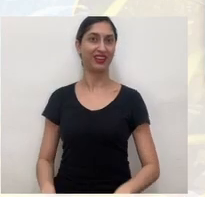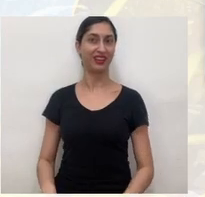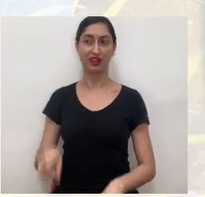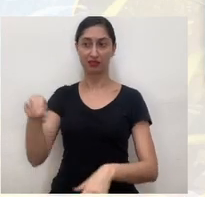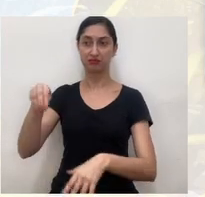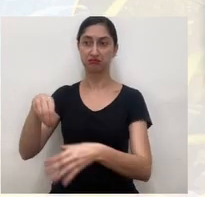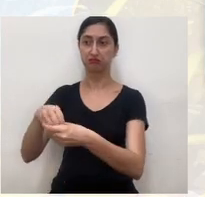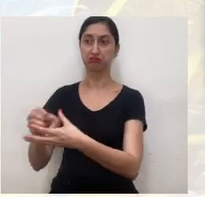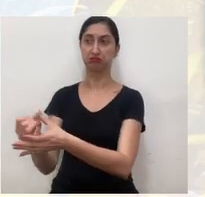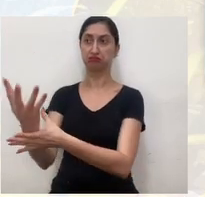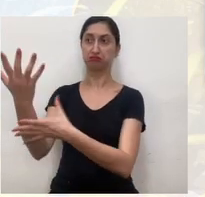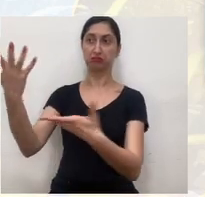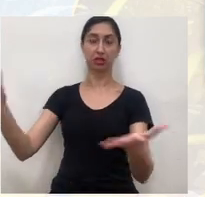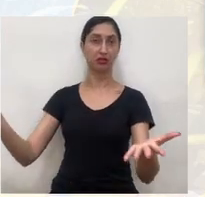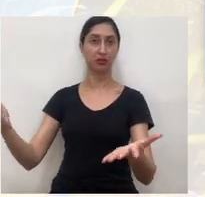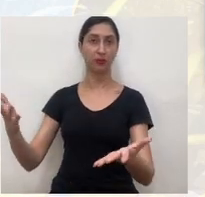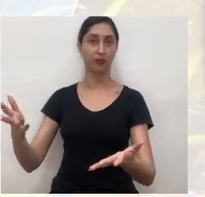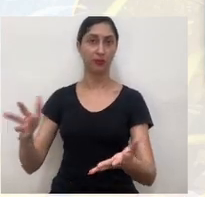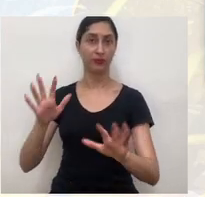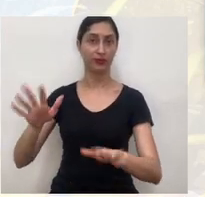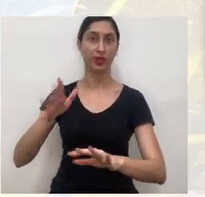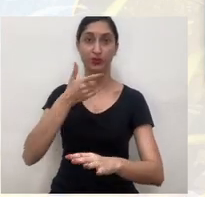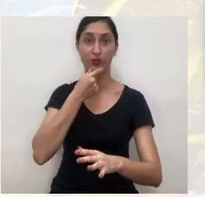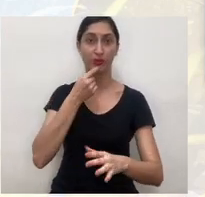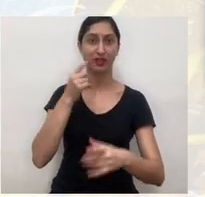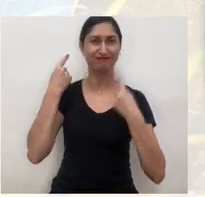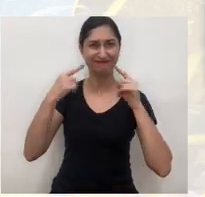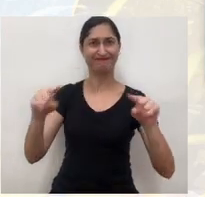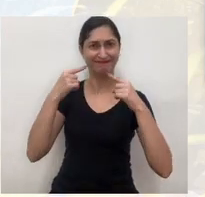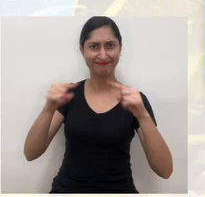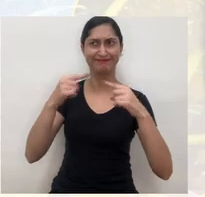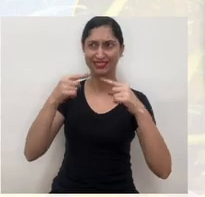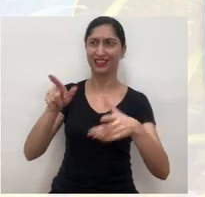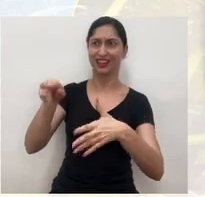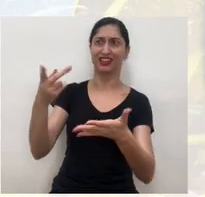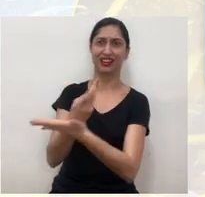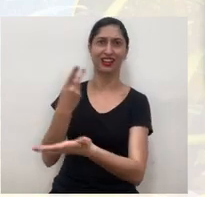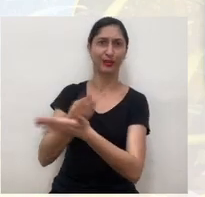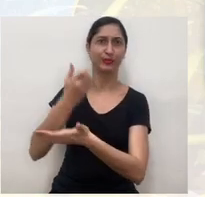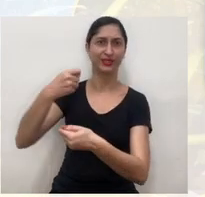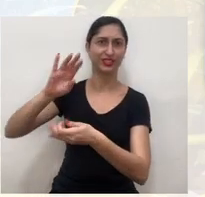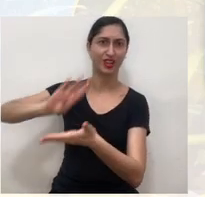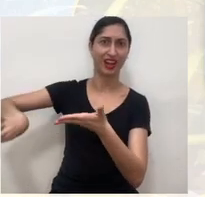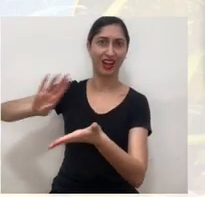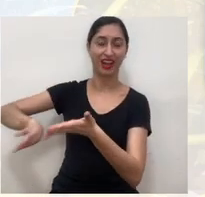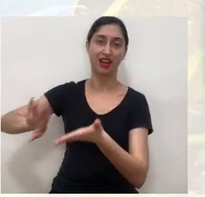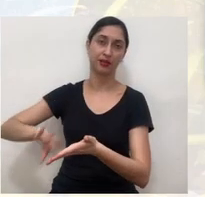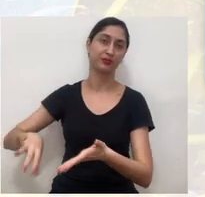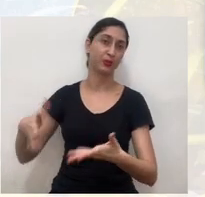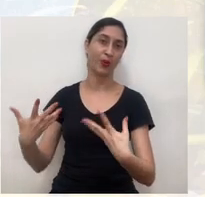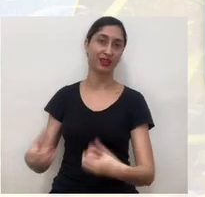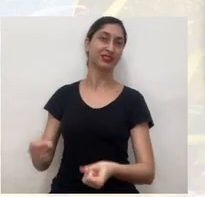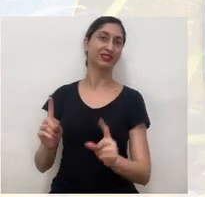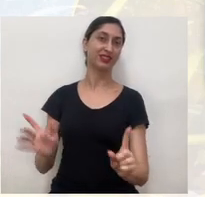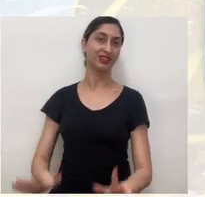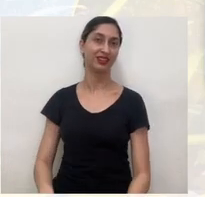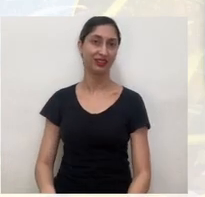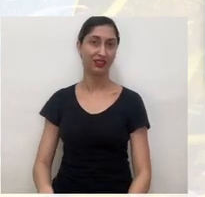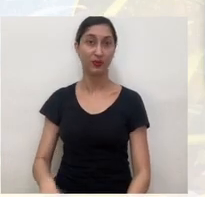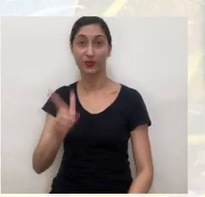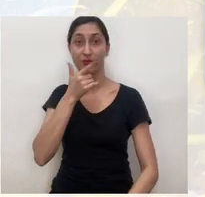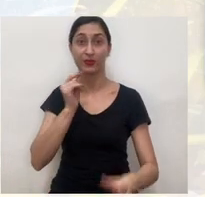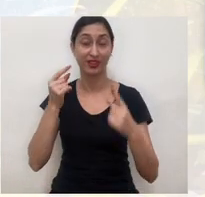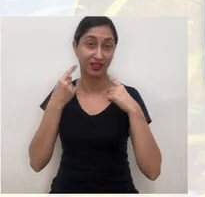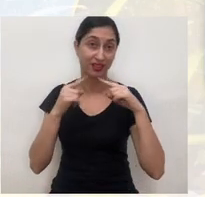habitar à beira de um lago. Então, é incoerente isso, não é aceitável, né? E ele reclamava, era um pé